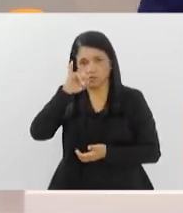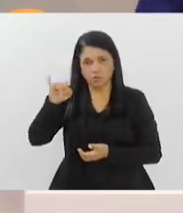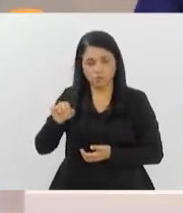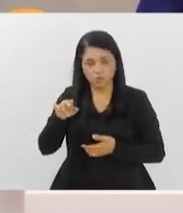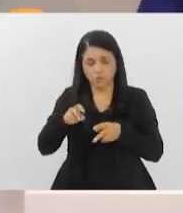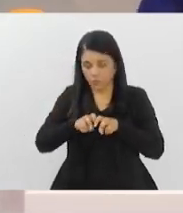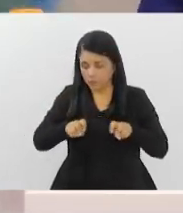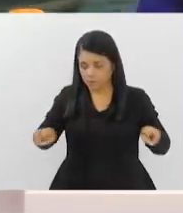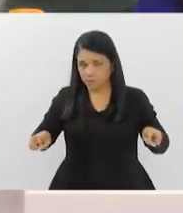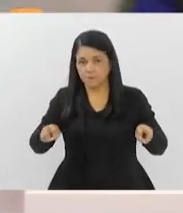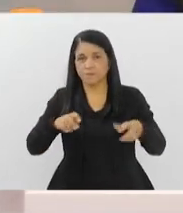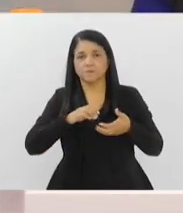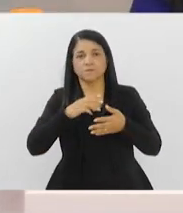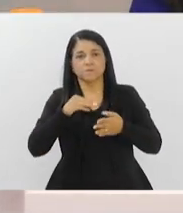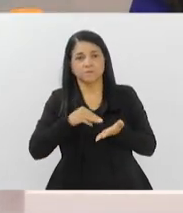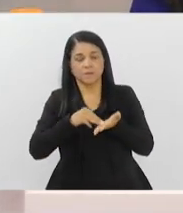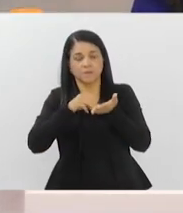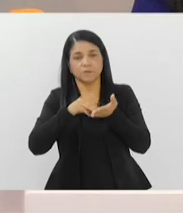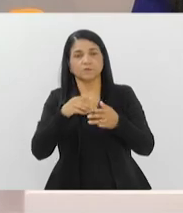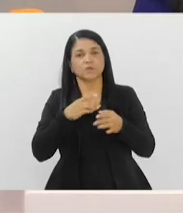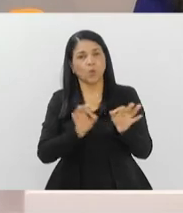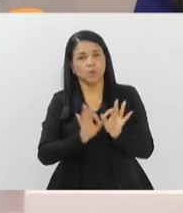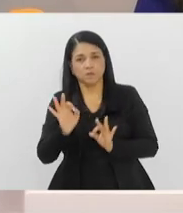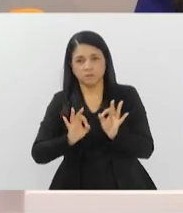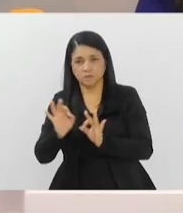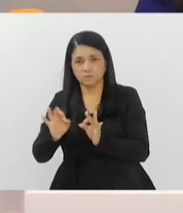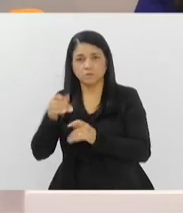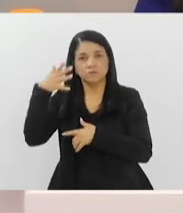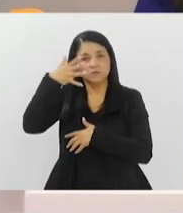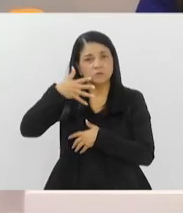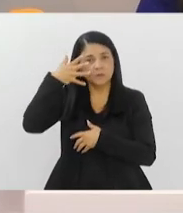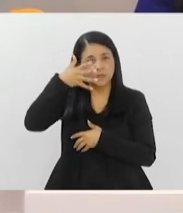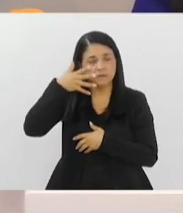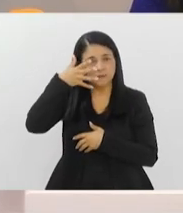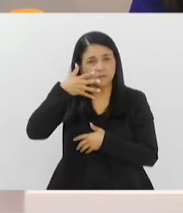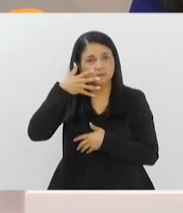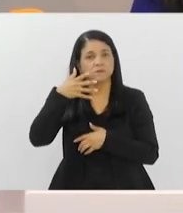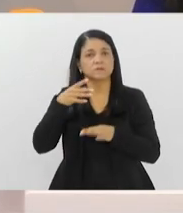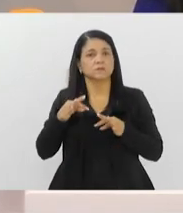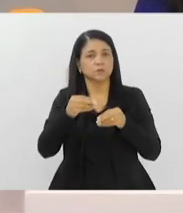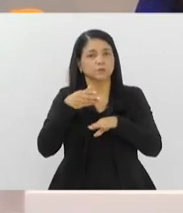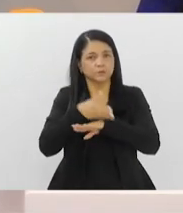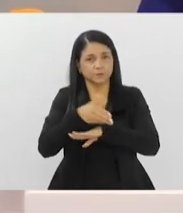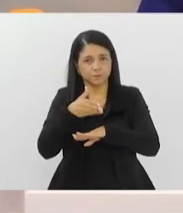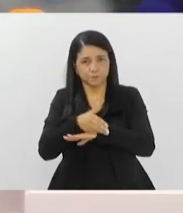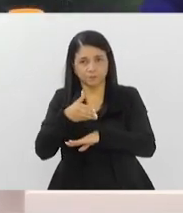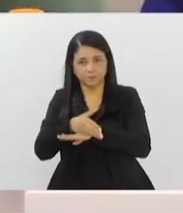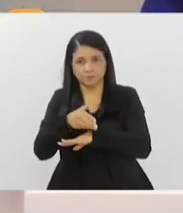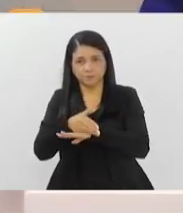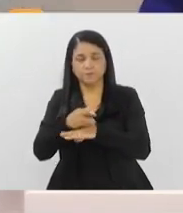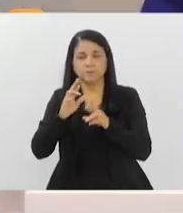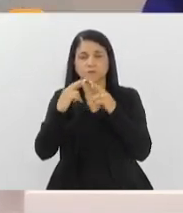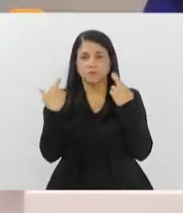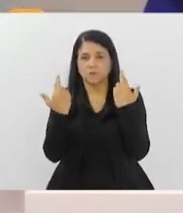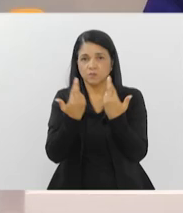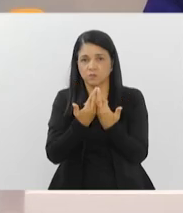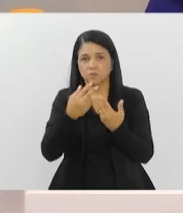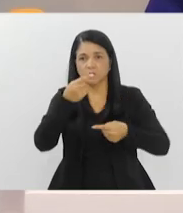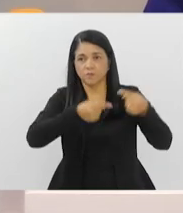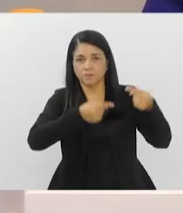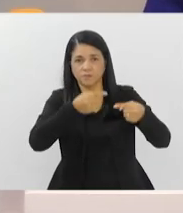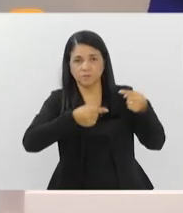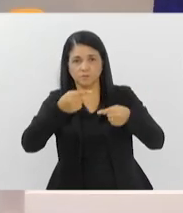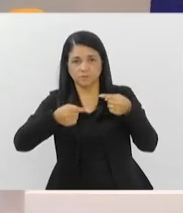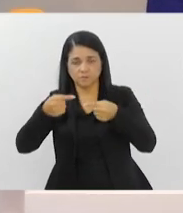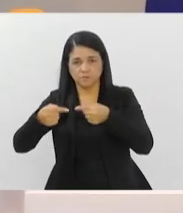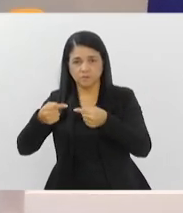da mesa, os organizadores, aos ilustres palestrantes e a todos os participantes que se reuniram aqui para discutir